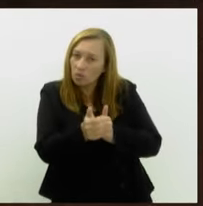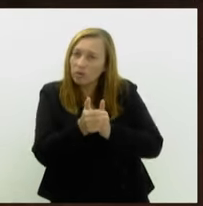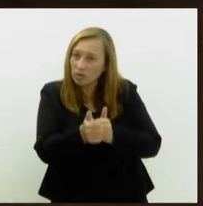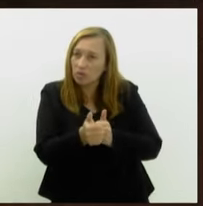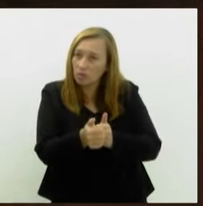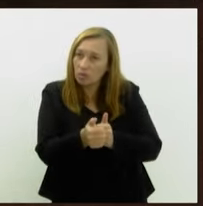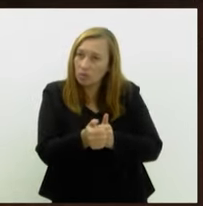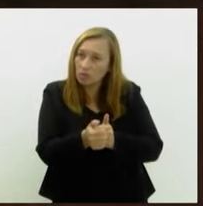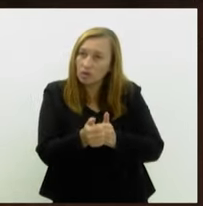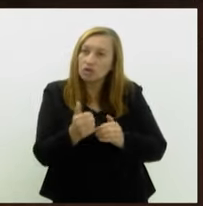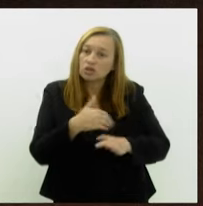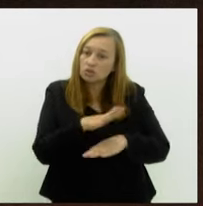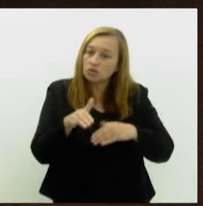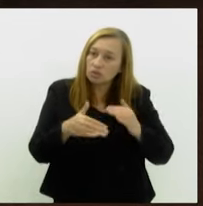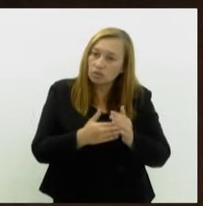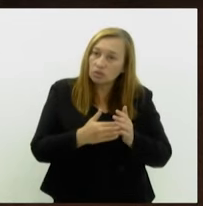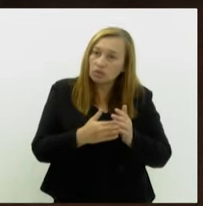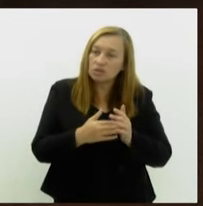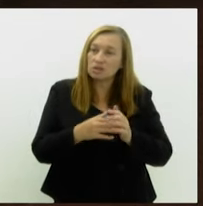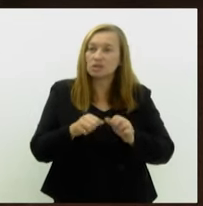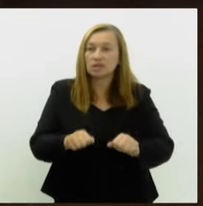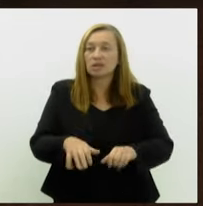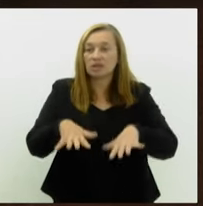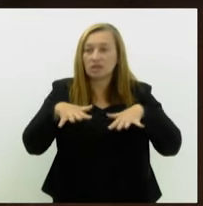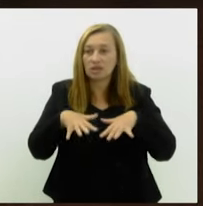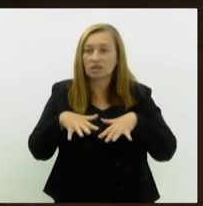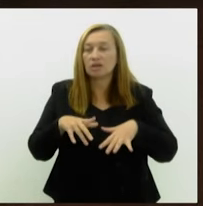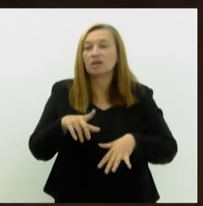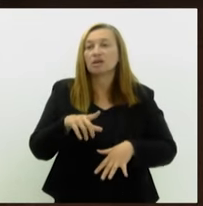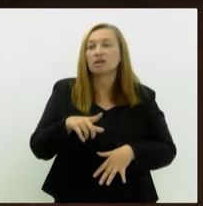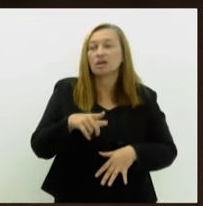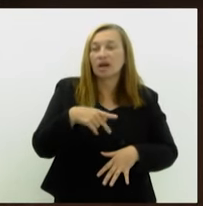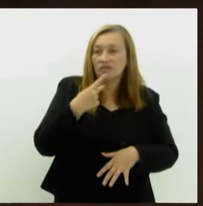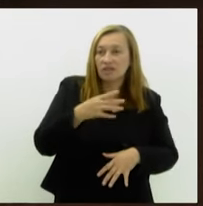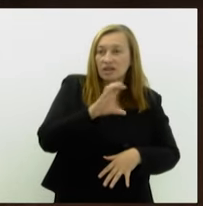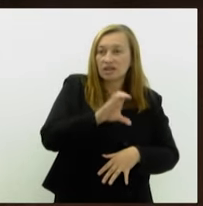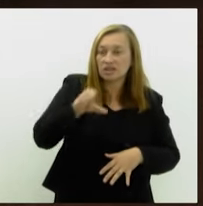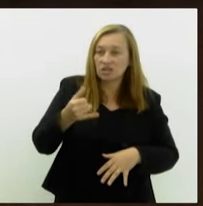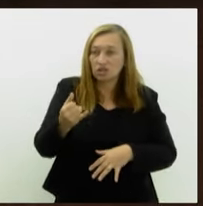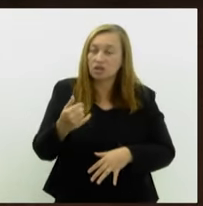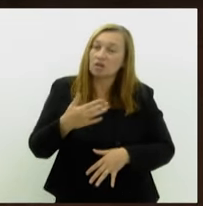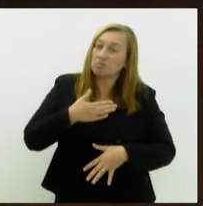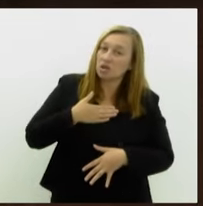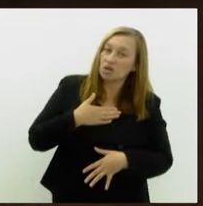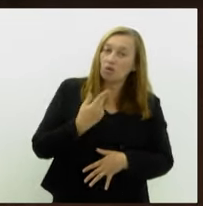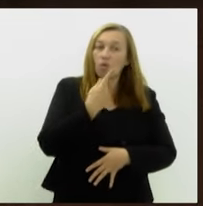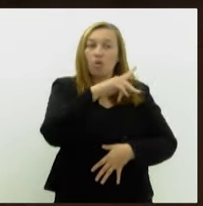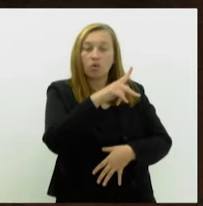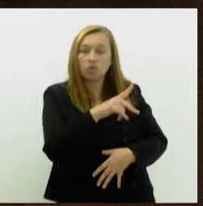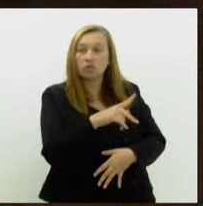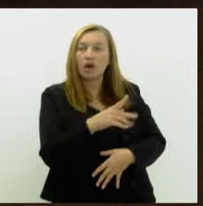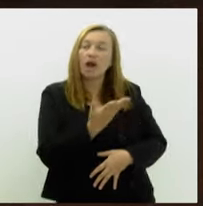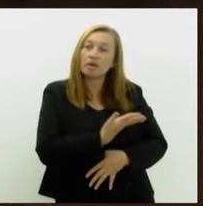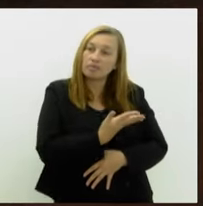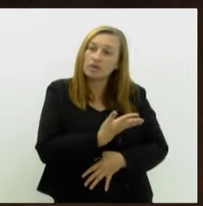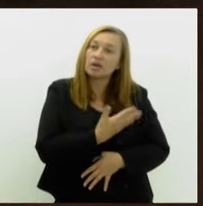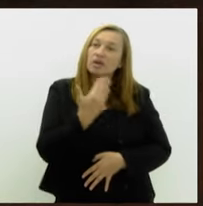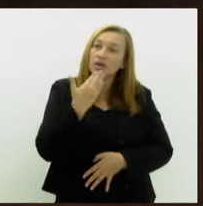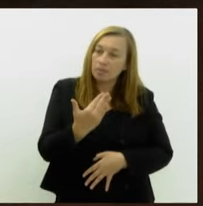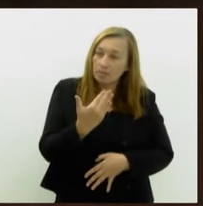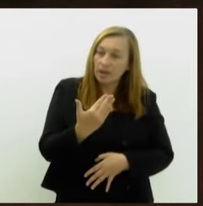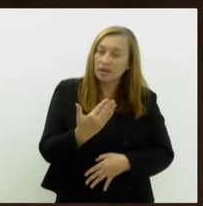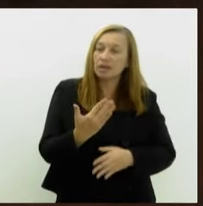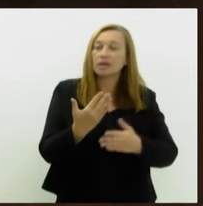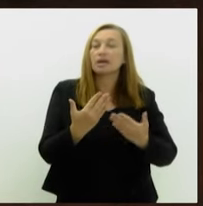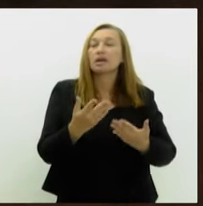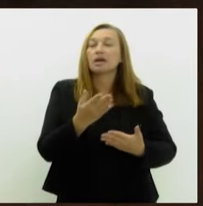mas todas as sessões, a manifestação da CCJ, ou minha, ou de outro colega, que pede para que a